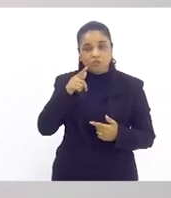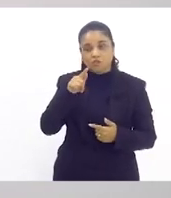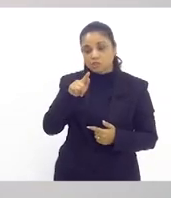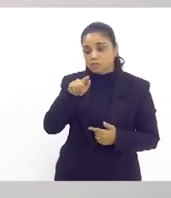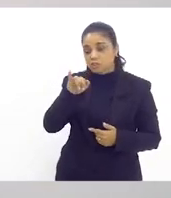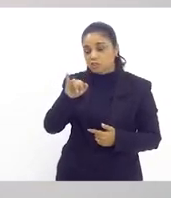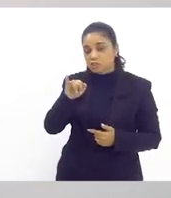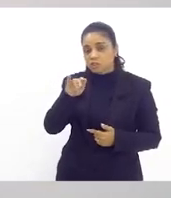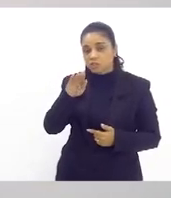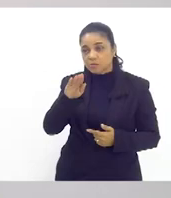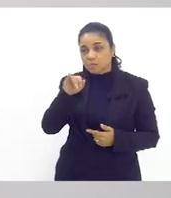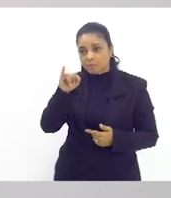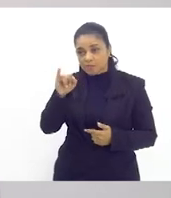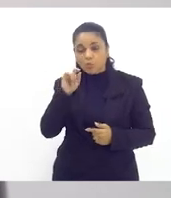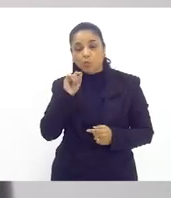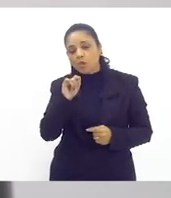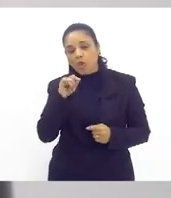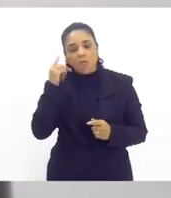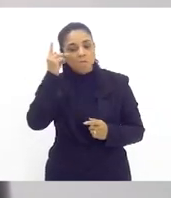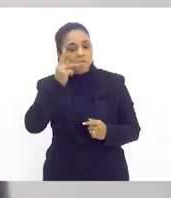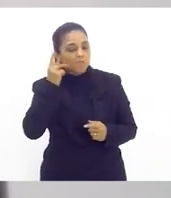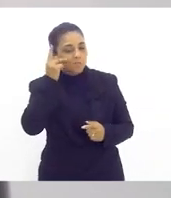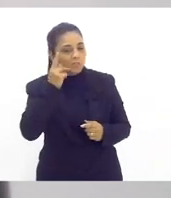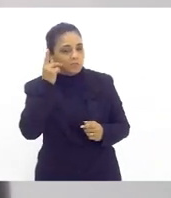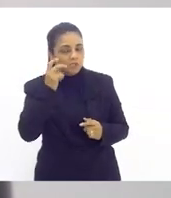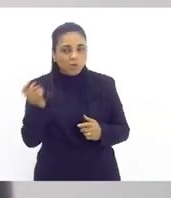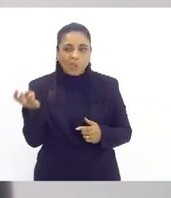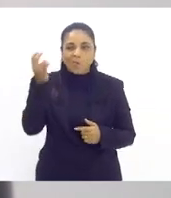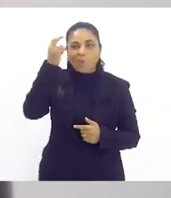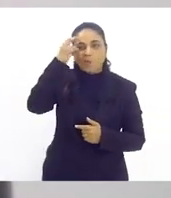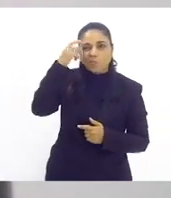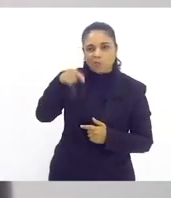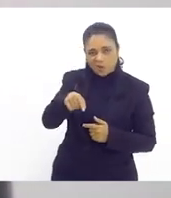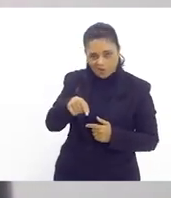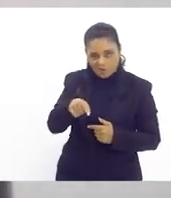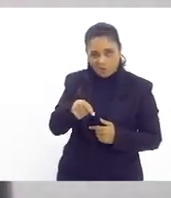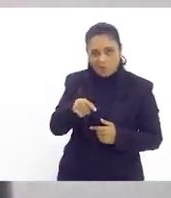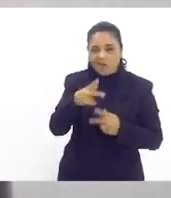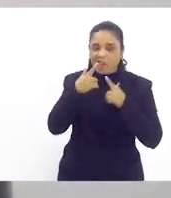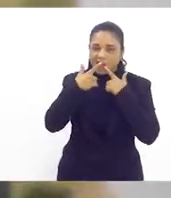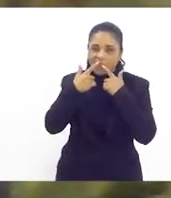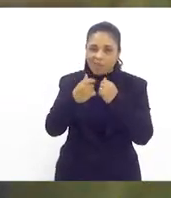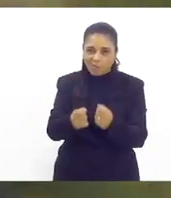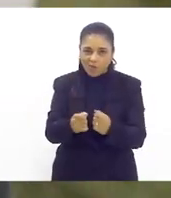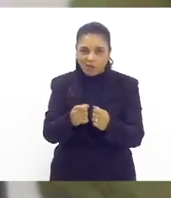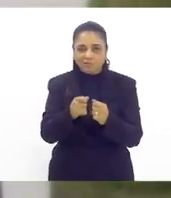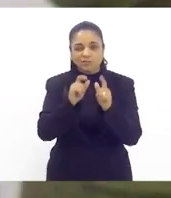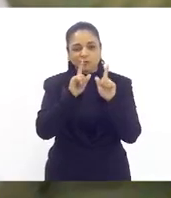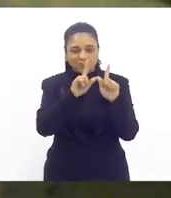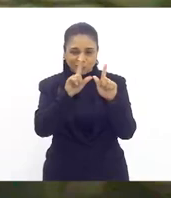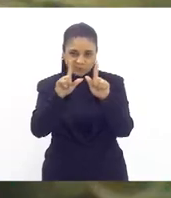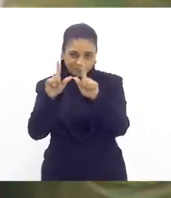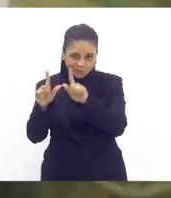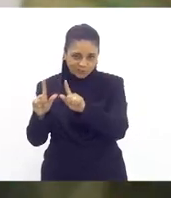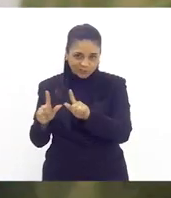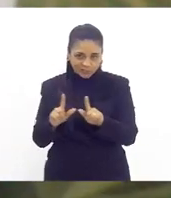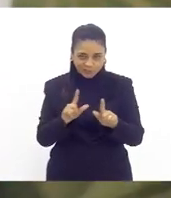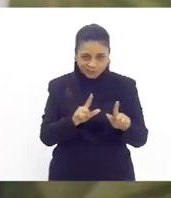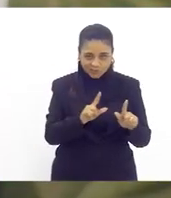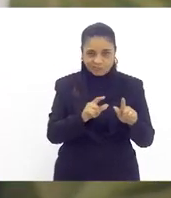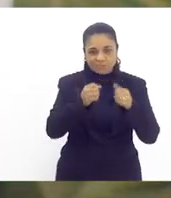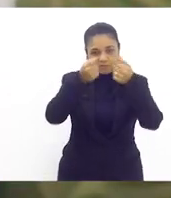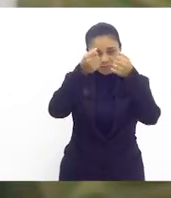que aponta para o que é a política cultural inclusive eles usam a linguagem dos quadrinhos para